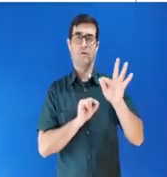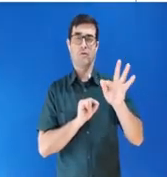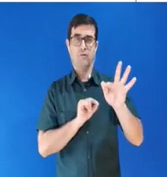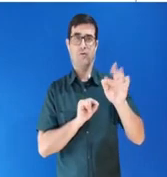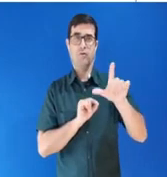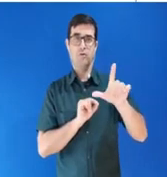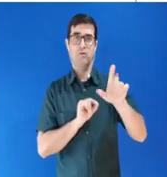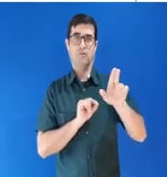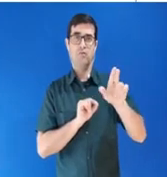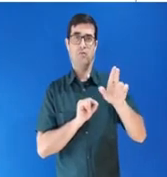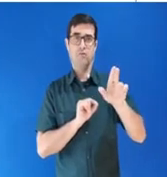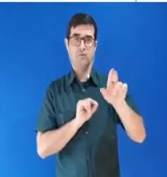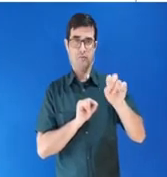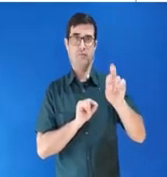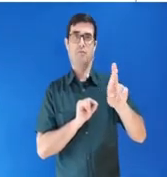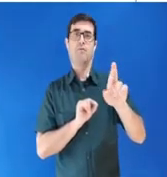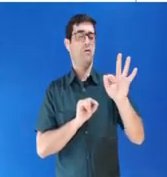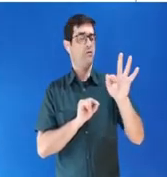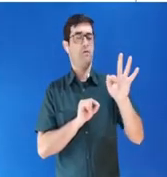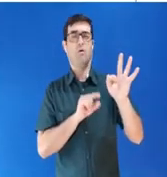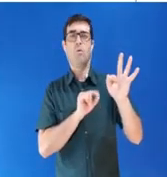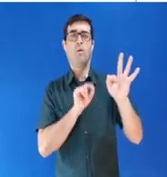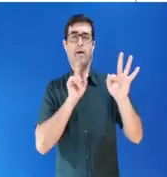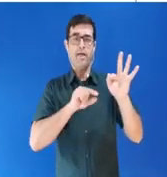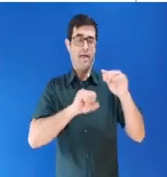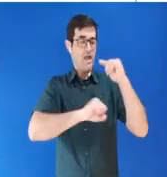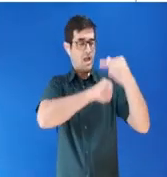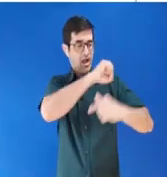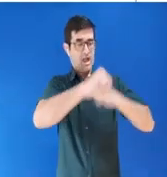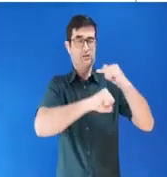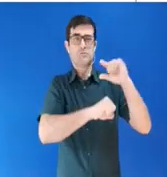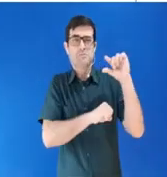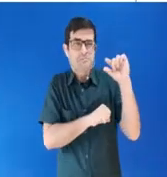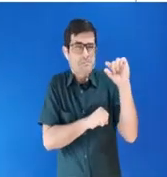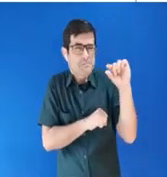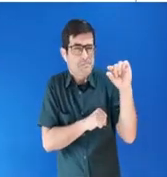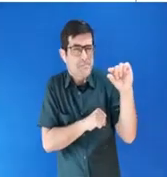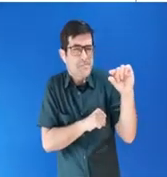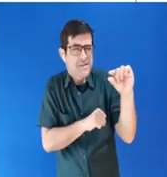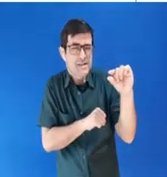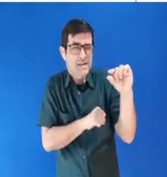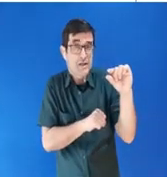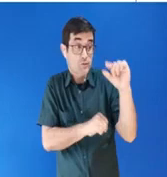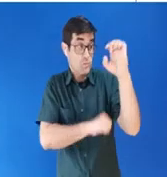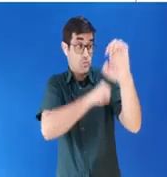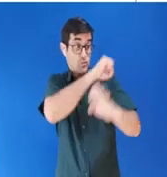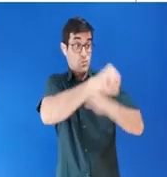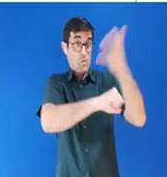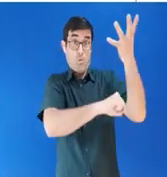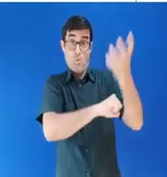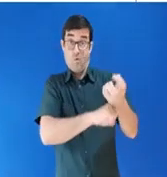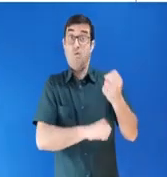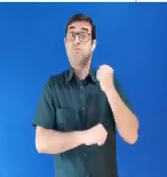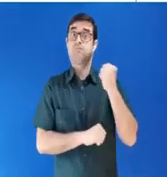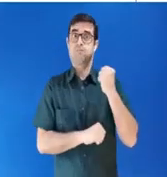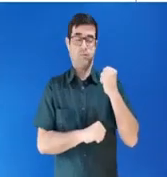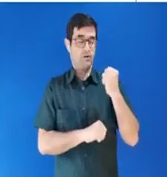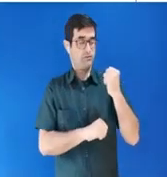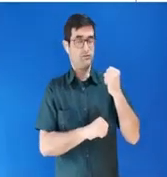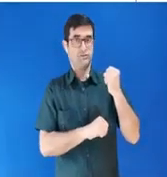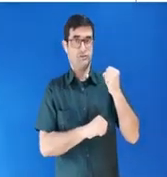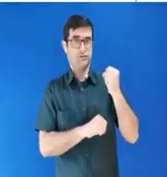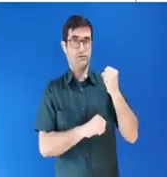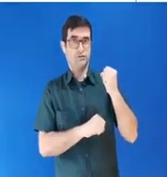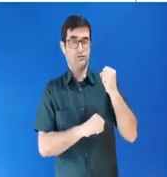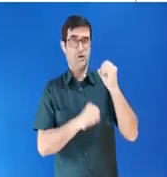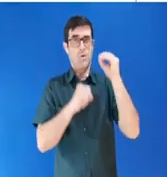efetiva. Só que ele é um átomo muito pequeno. Então, quando eu adiciono elétrons ali, aqueles elétrons